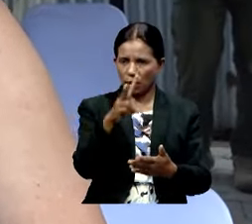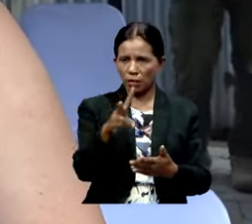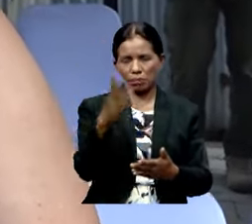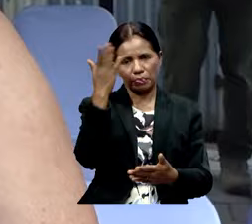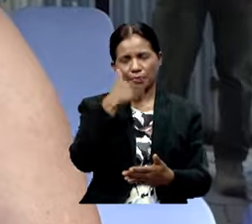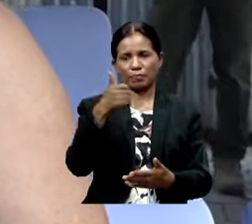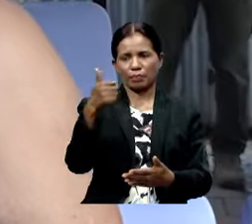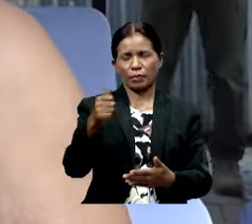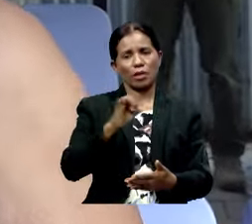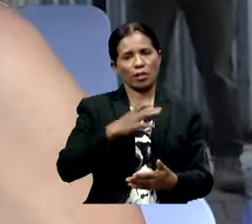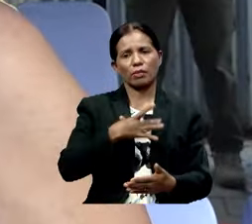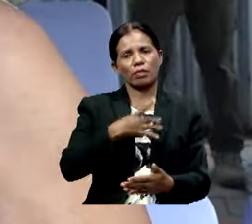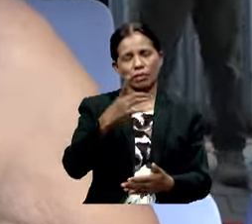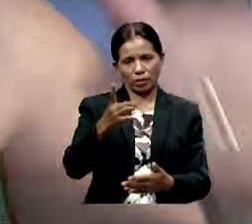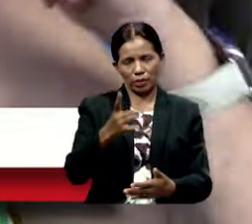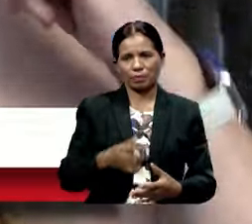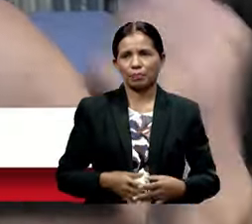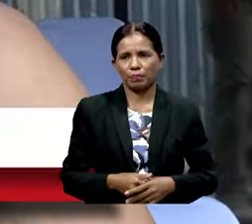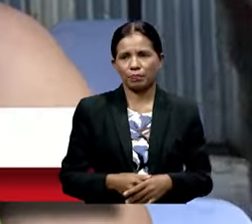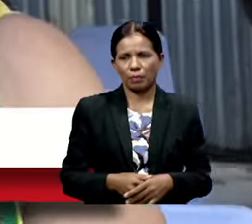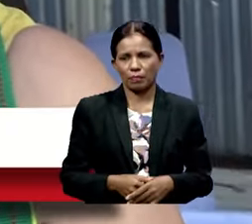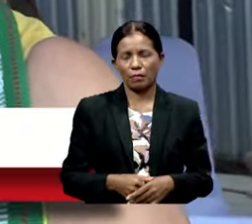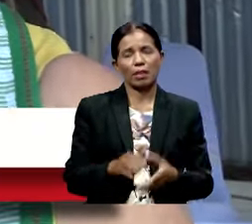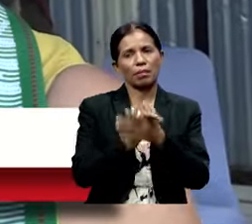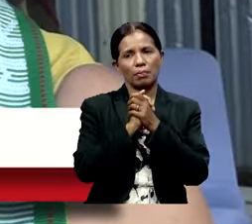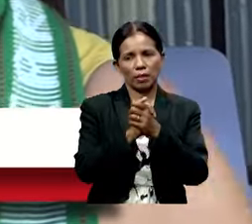bonito. Gostei.